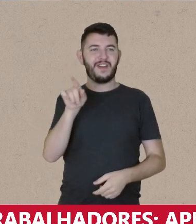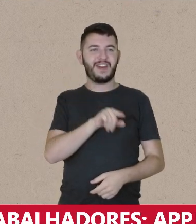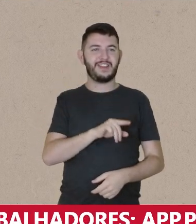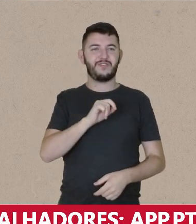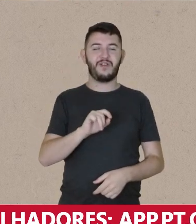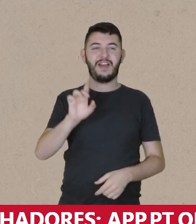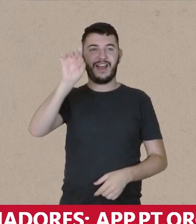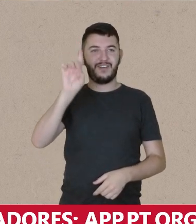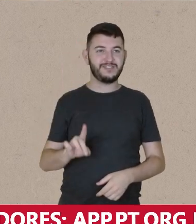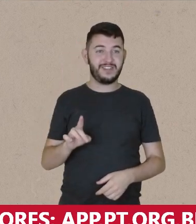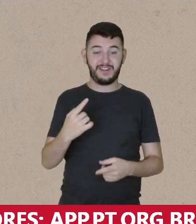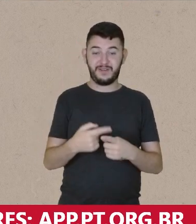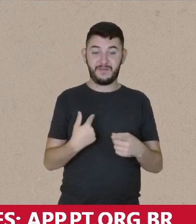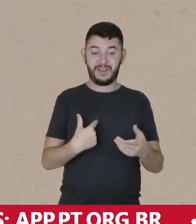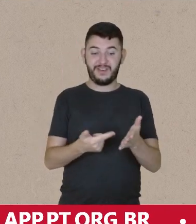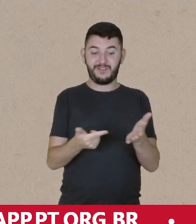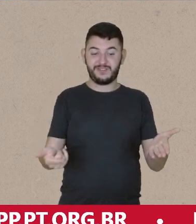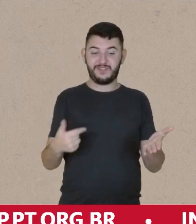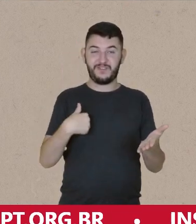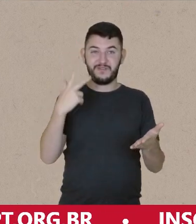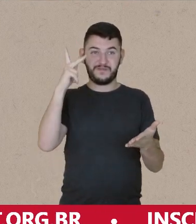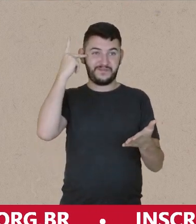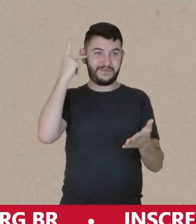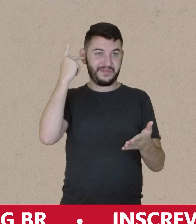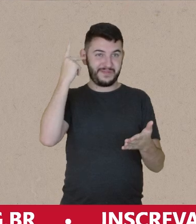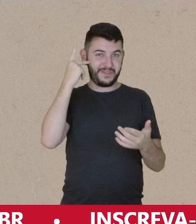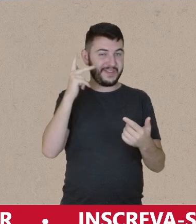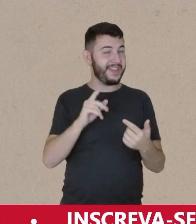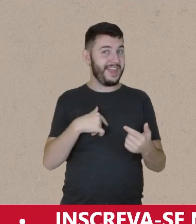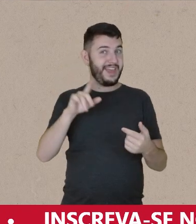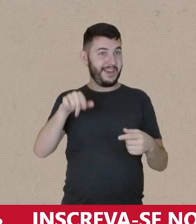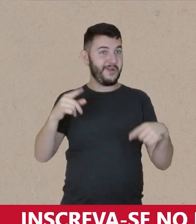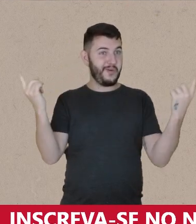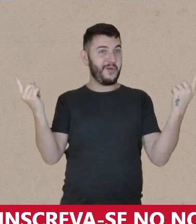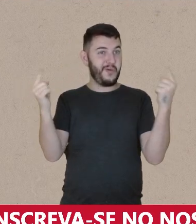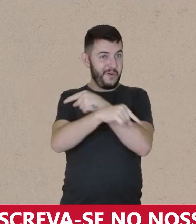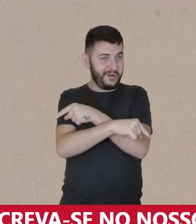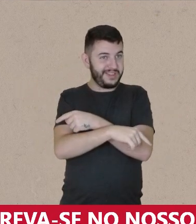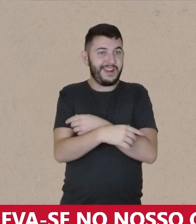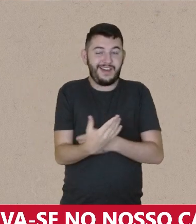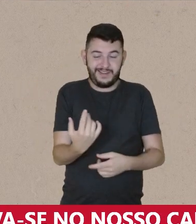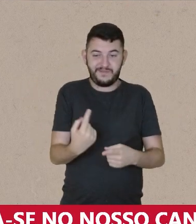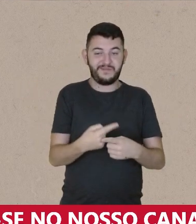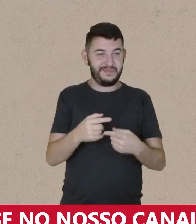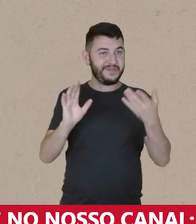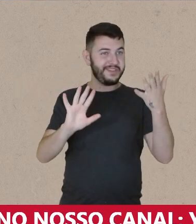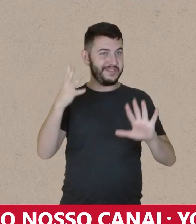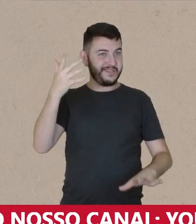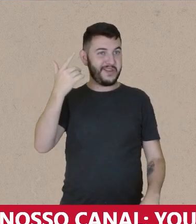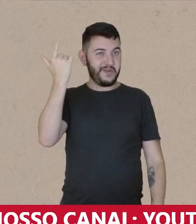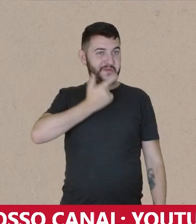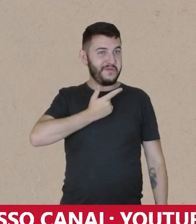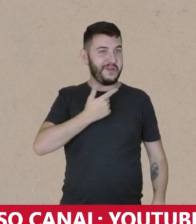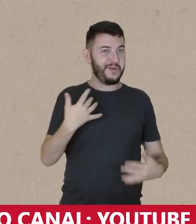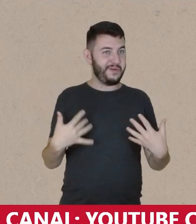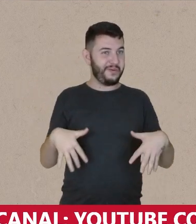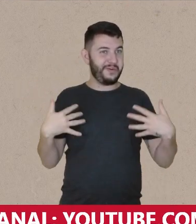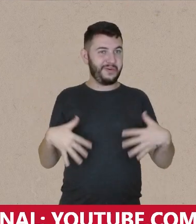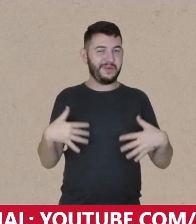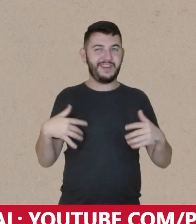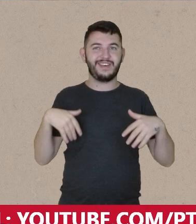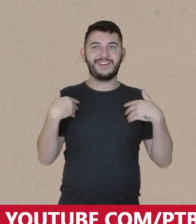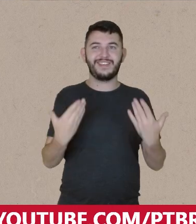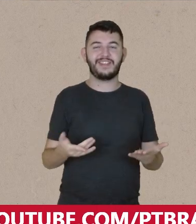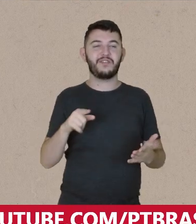Paulo está contra, é porque a coisa está se manifestando. Está feia mesmo. A nossa bancada tem